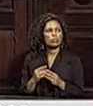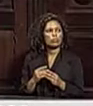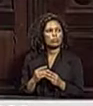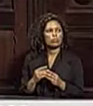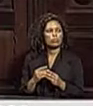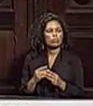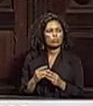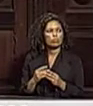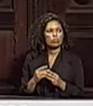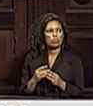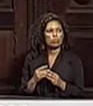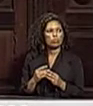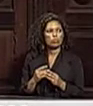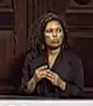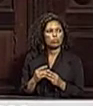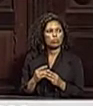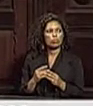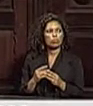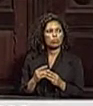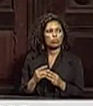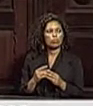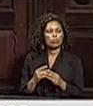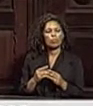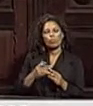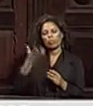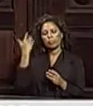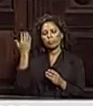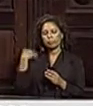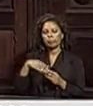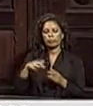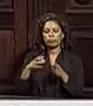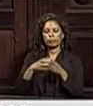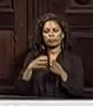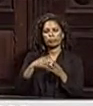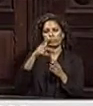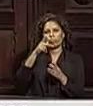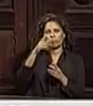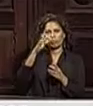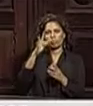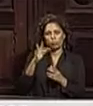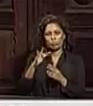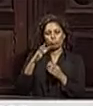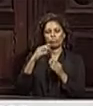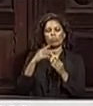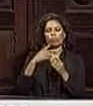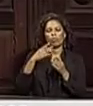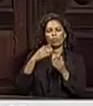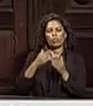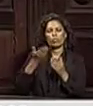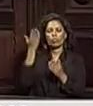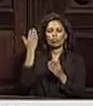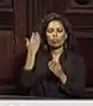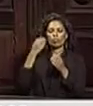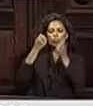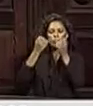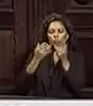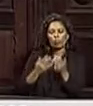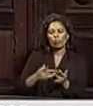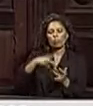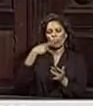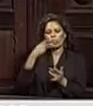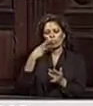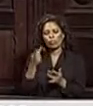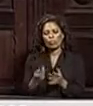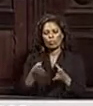para discutir nossa participação em comissões permanentes aqui da casa. Não sei se Vossa Excelência se lembra dessa primeira